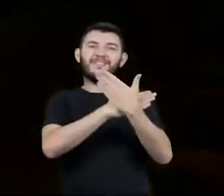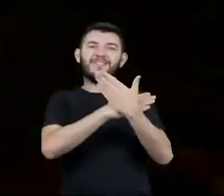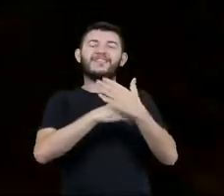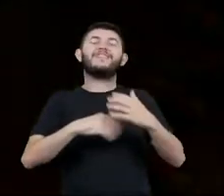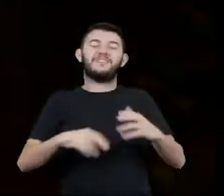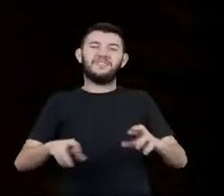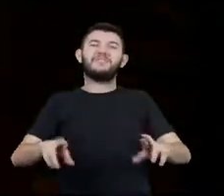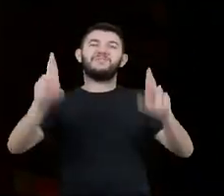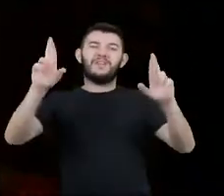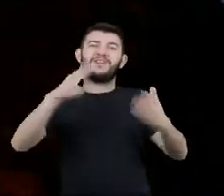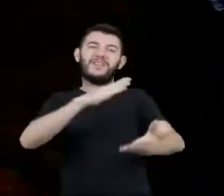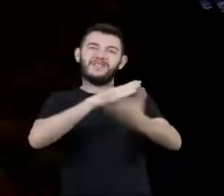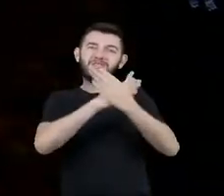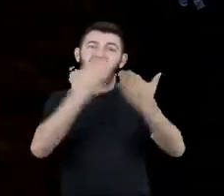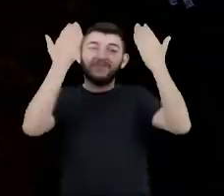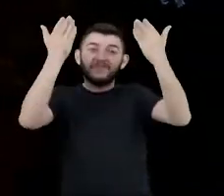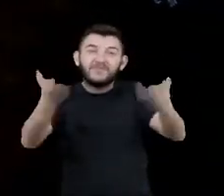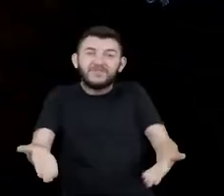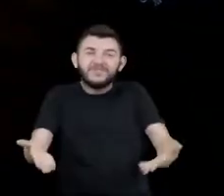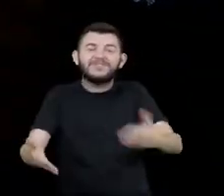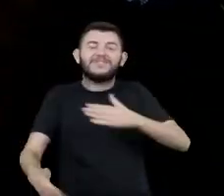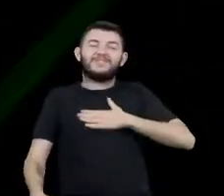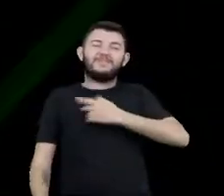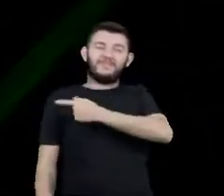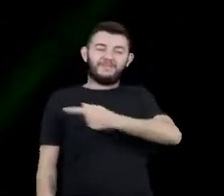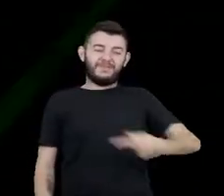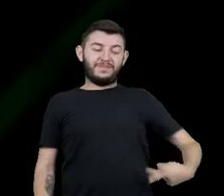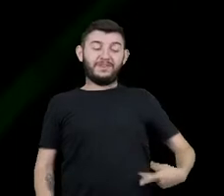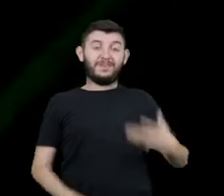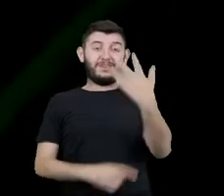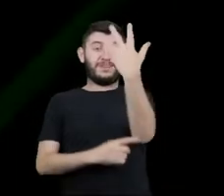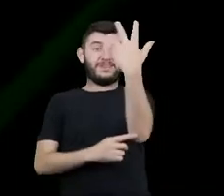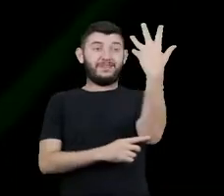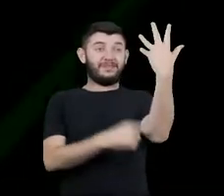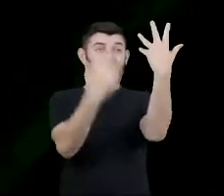Porque floresta em pé, fascismo no chão.